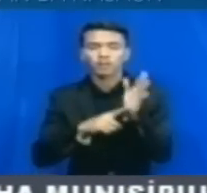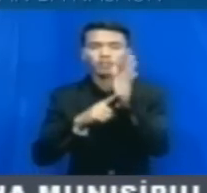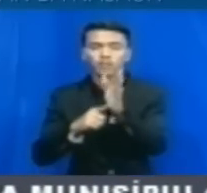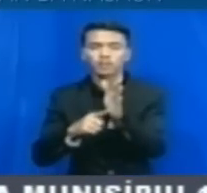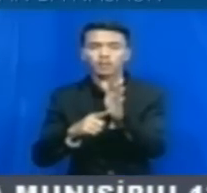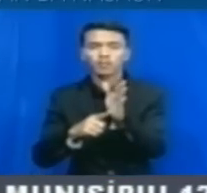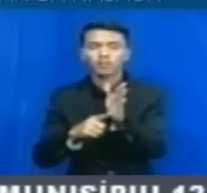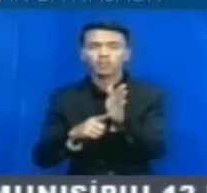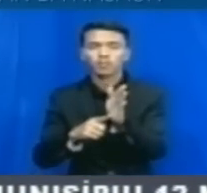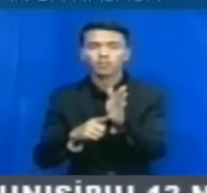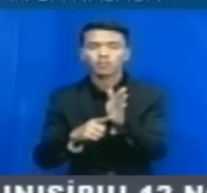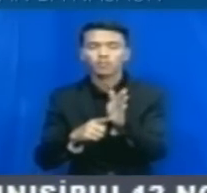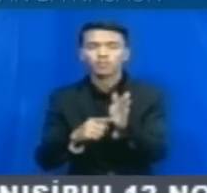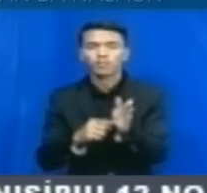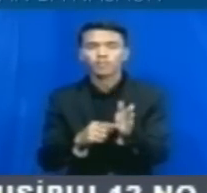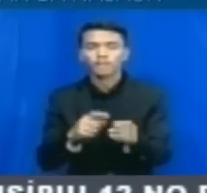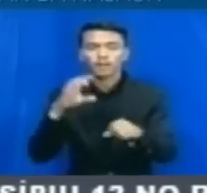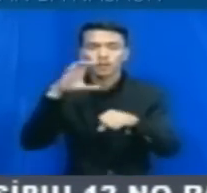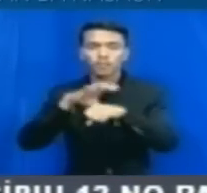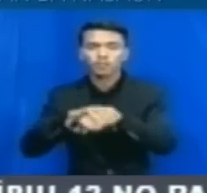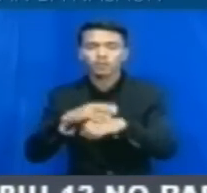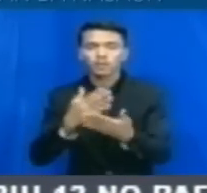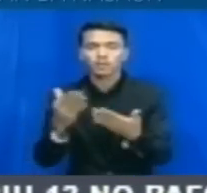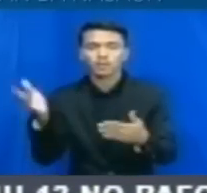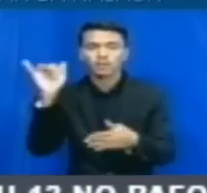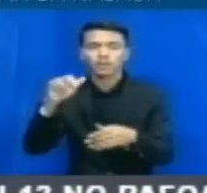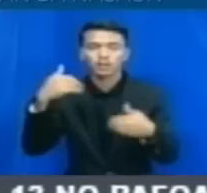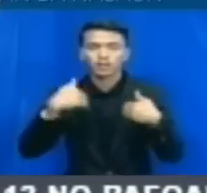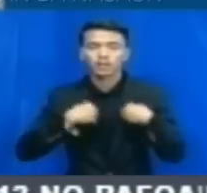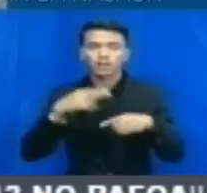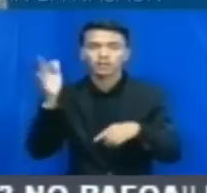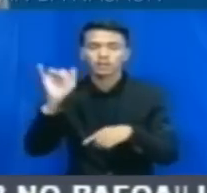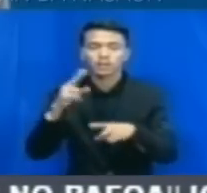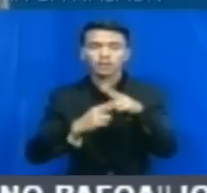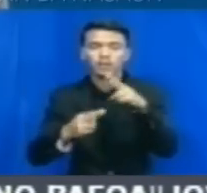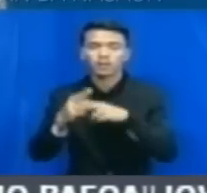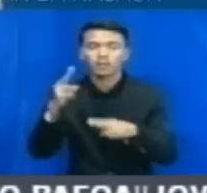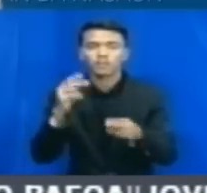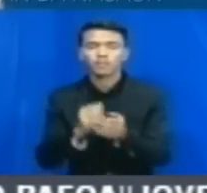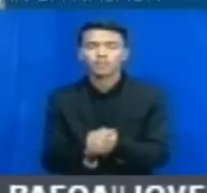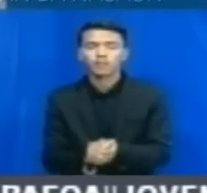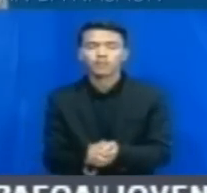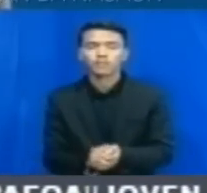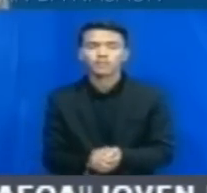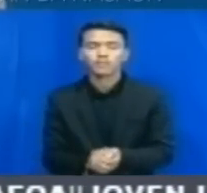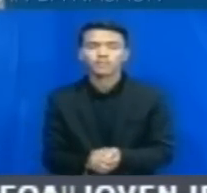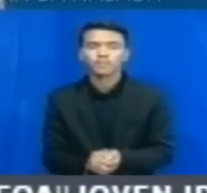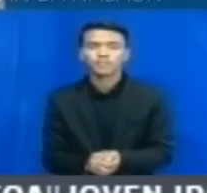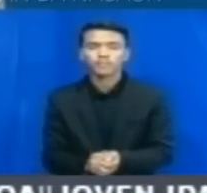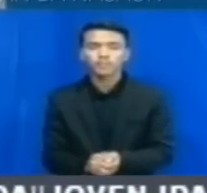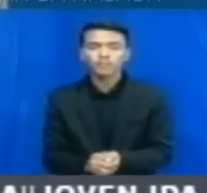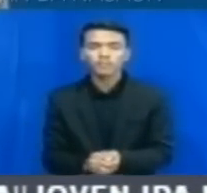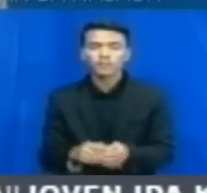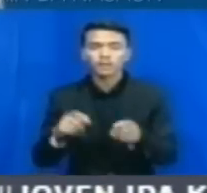kata ya momento captura sa sanseri ya sirni lima agora e por siza precisa e